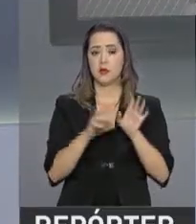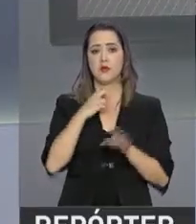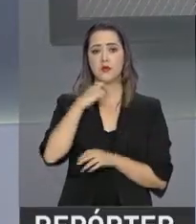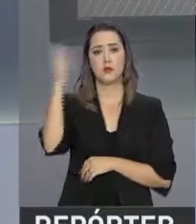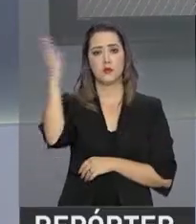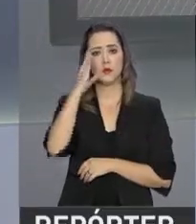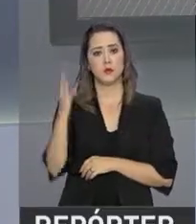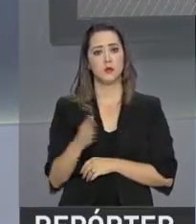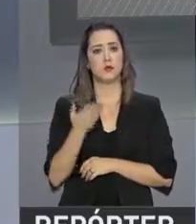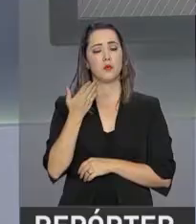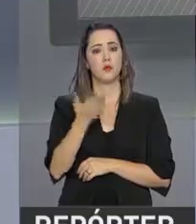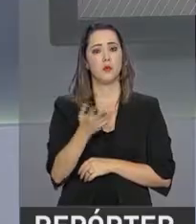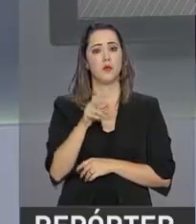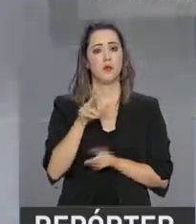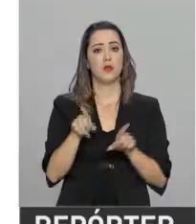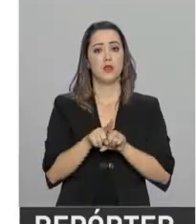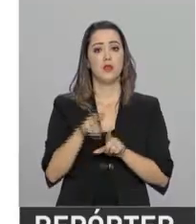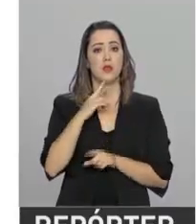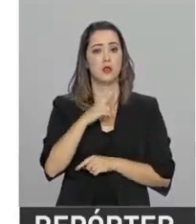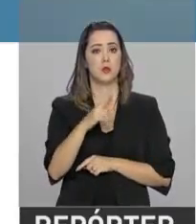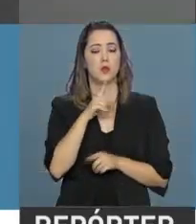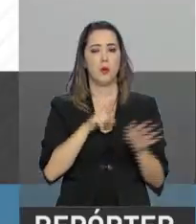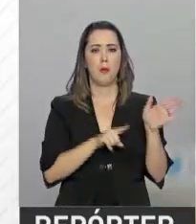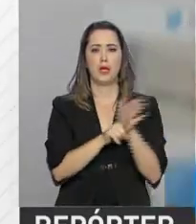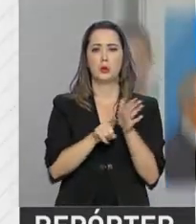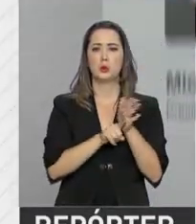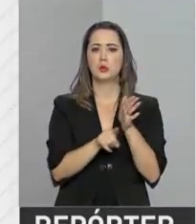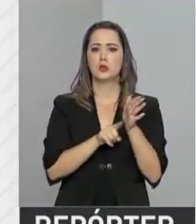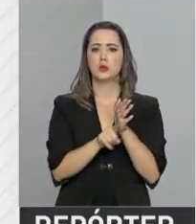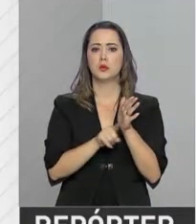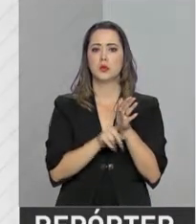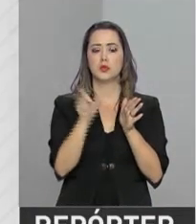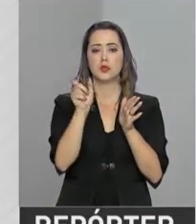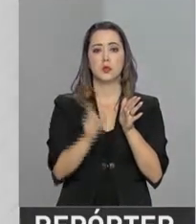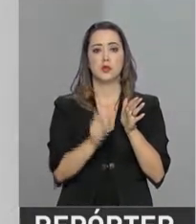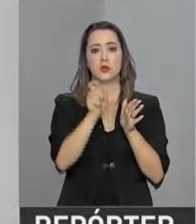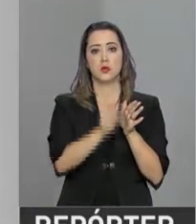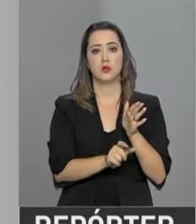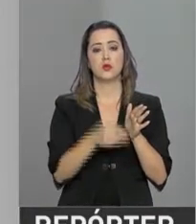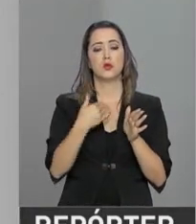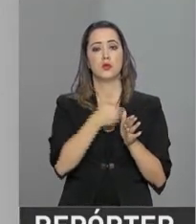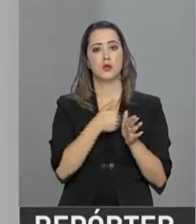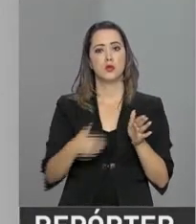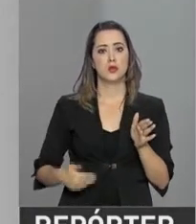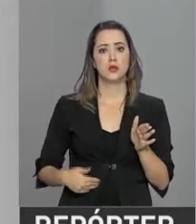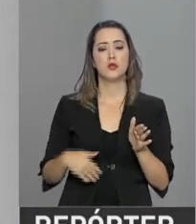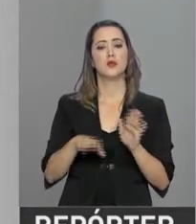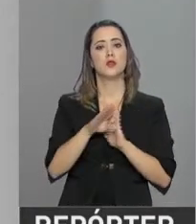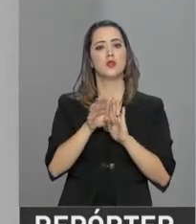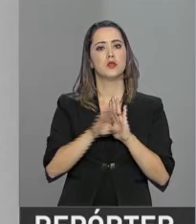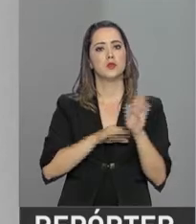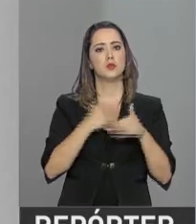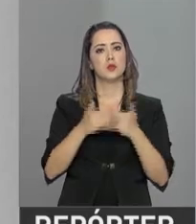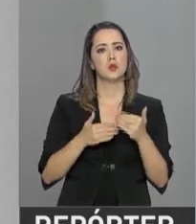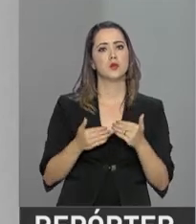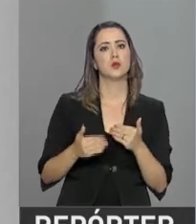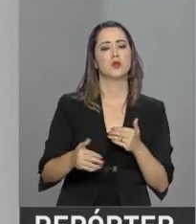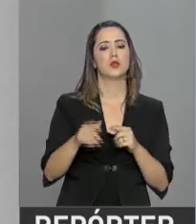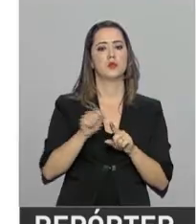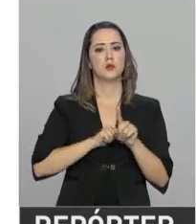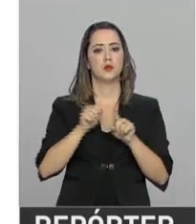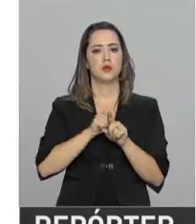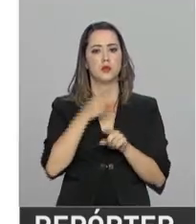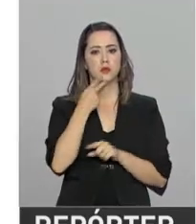a Voz do Brasil. Temer respondeu a perguntas de brasileiros sobre o governo e os planos para os próximos meses. O